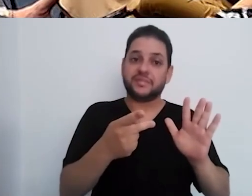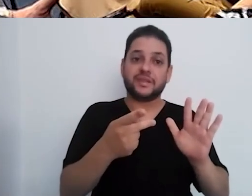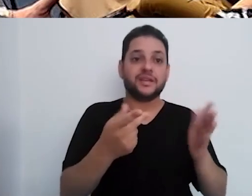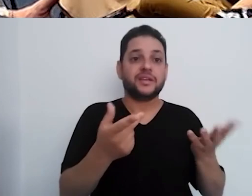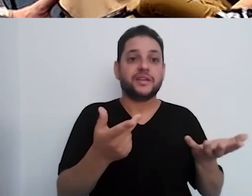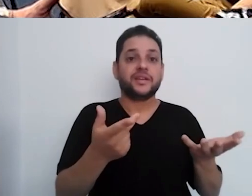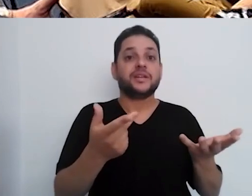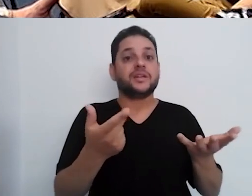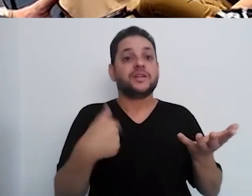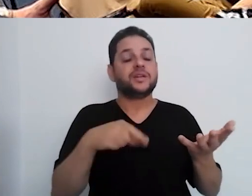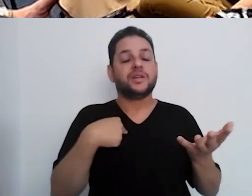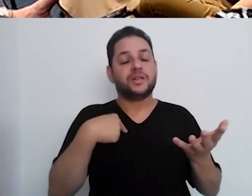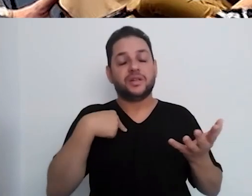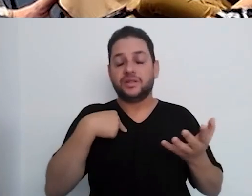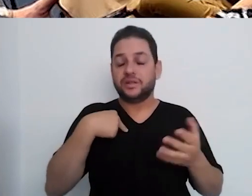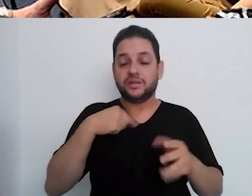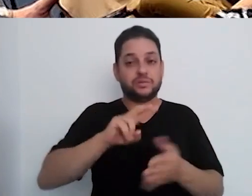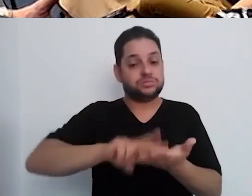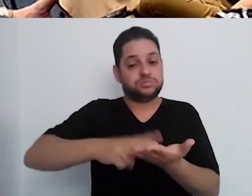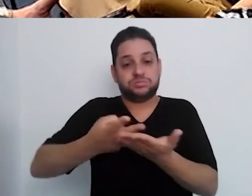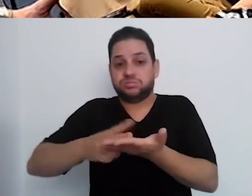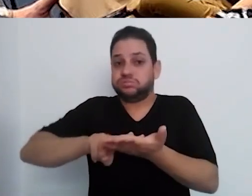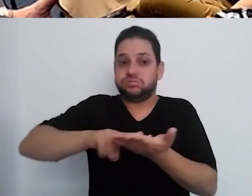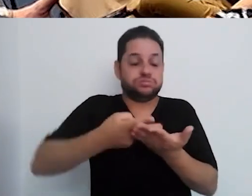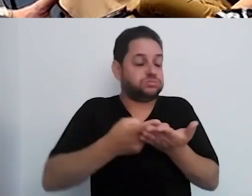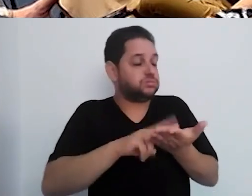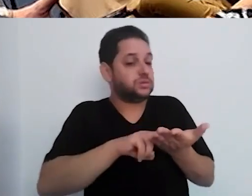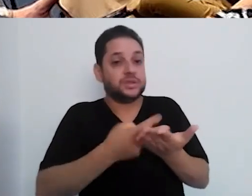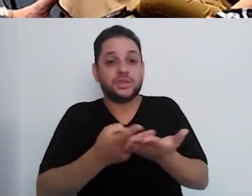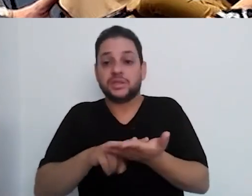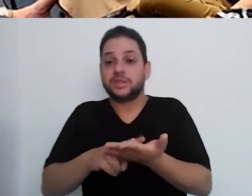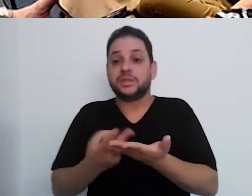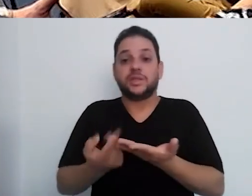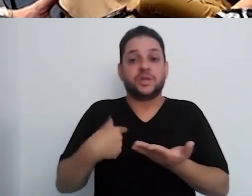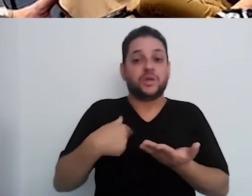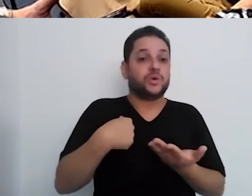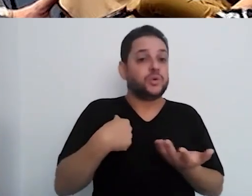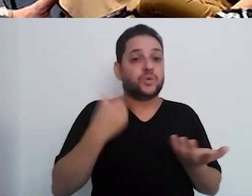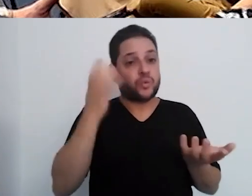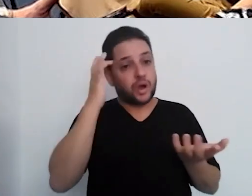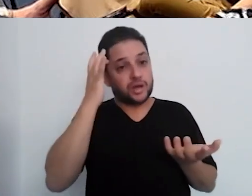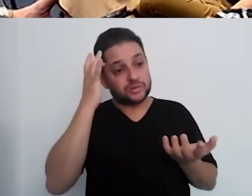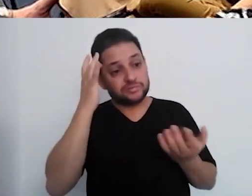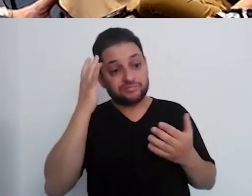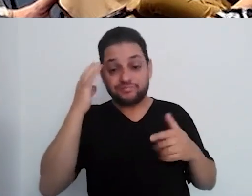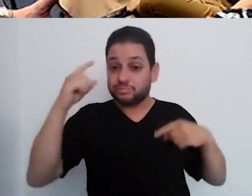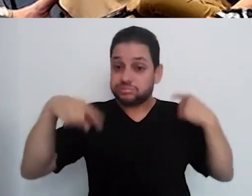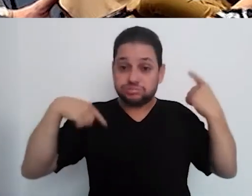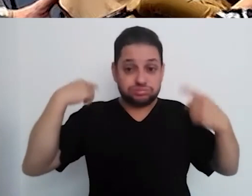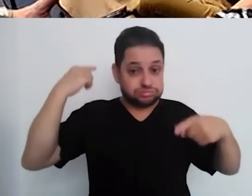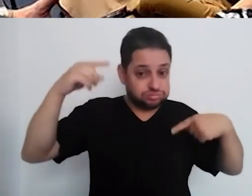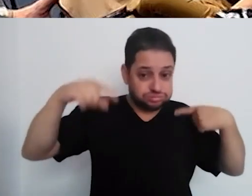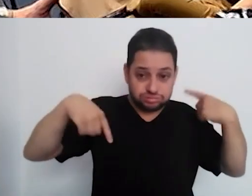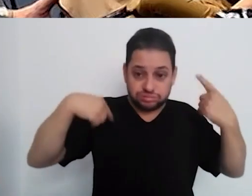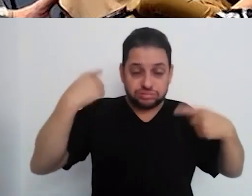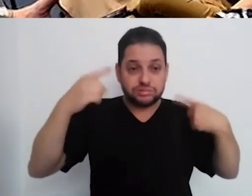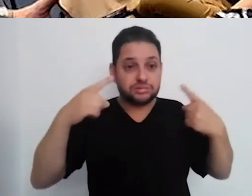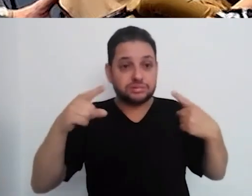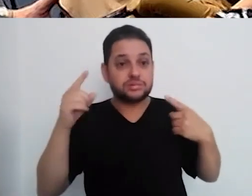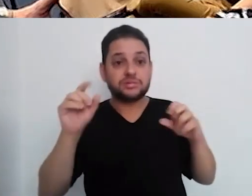me tira o sono. Até agora me tira o sono. Eu acho uma coisa maluca. Maluca que possa ter